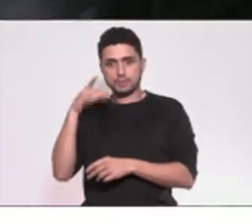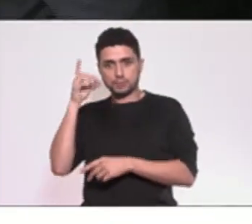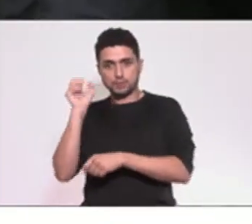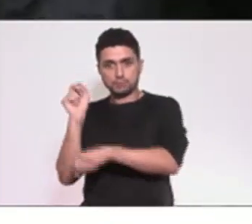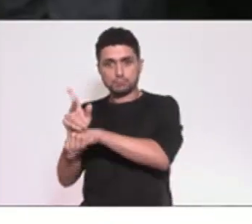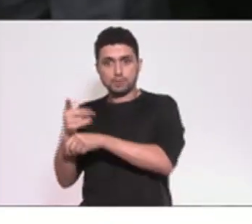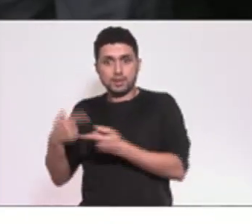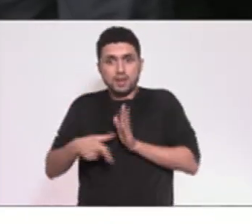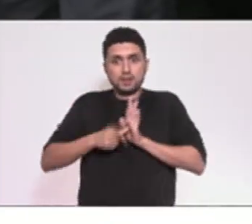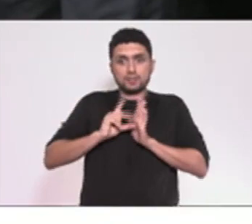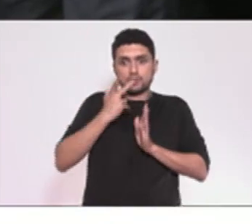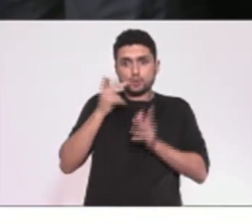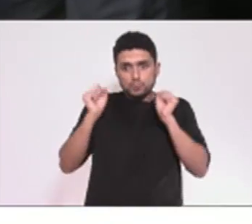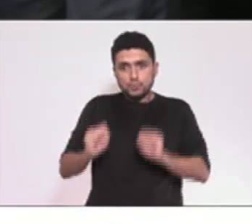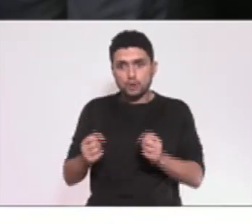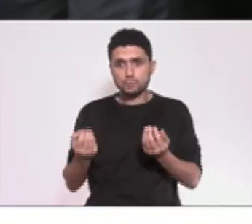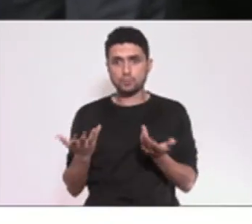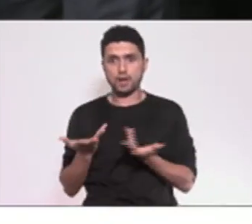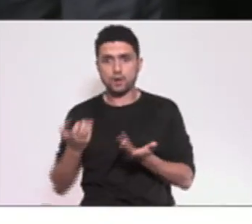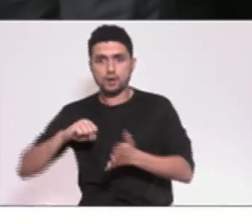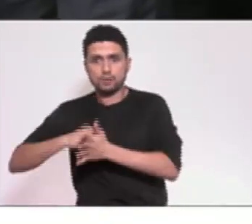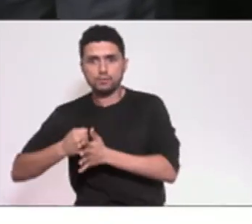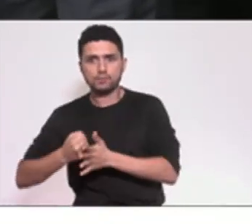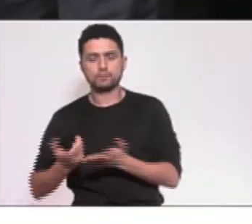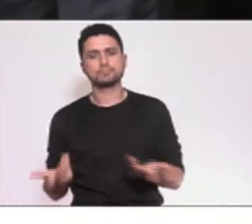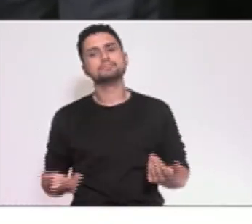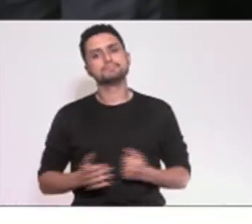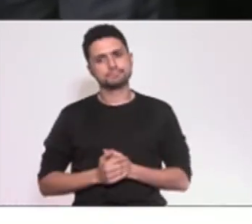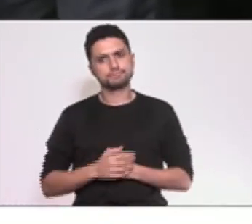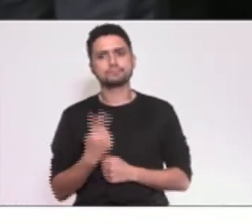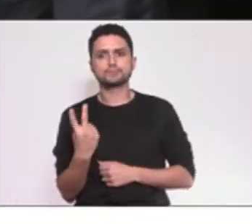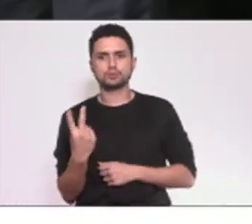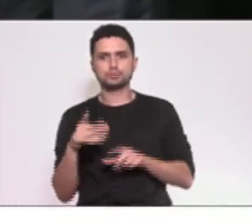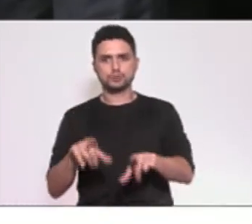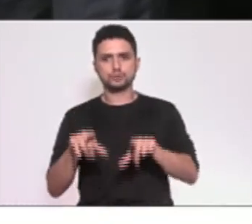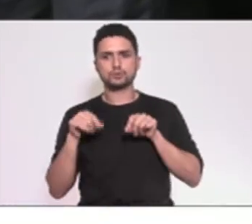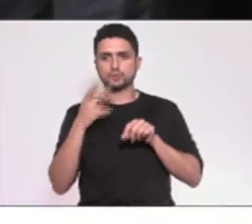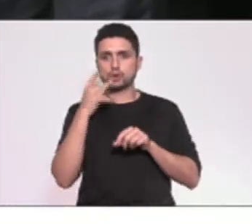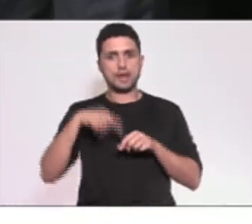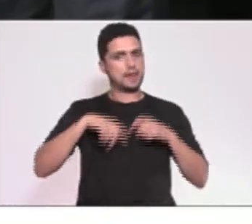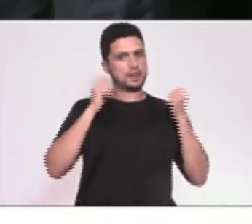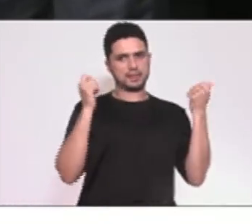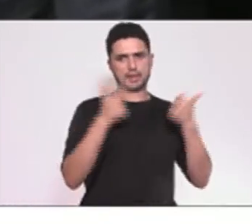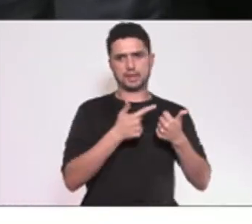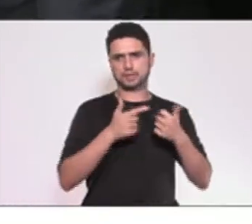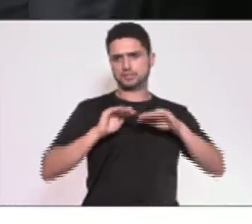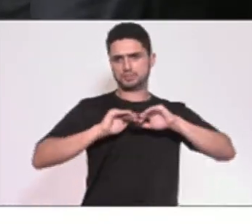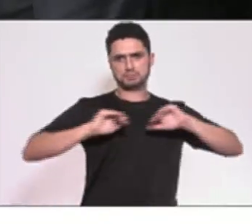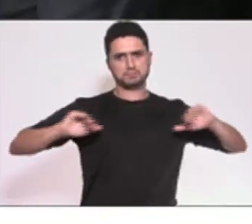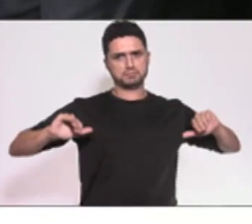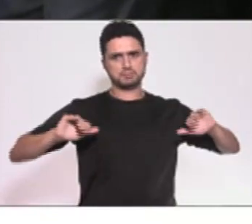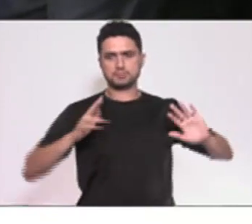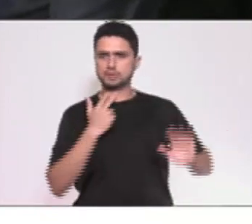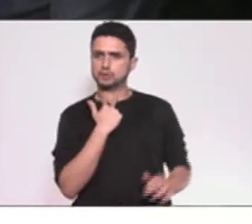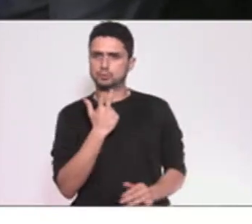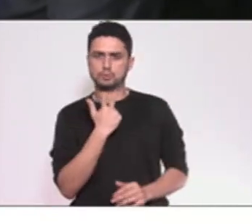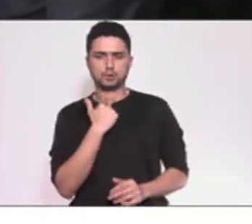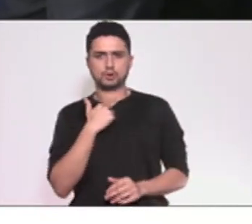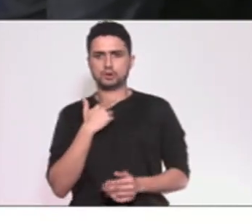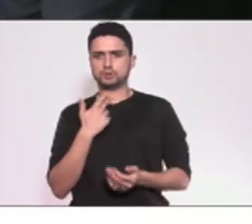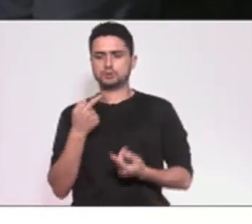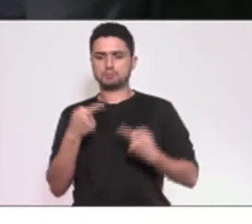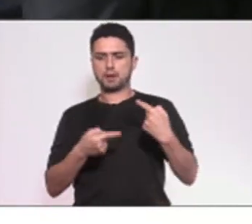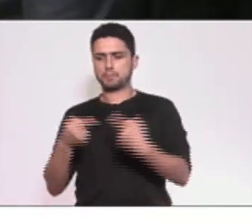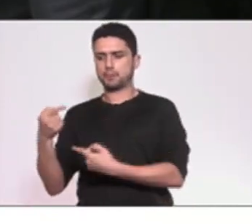posse. Outras duas decisões foram proferidas dizendo que não caberia a LERJ deliberar sobre as prisões dos